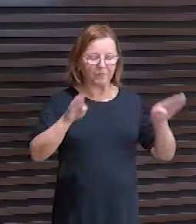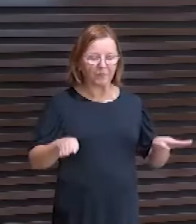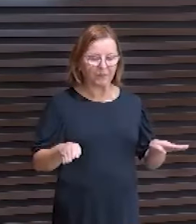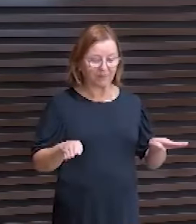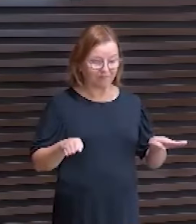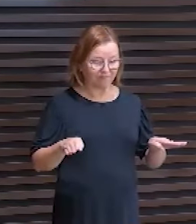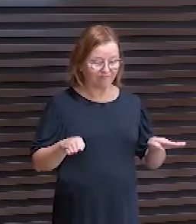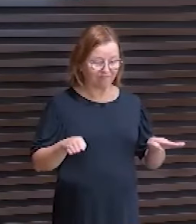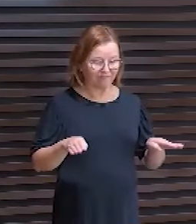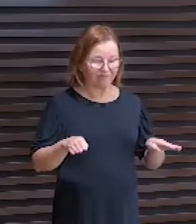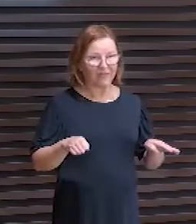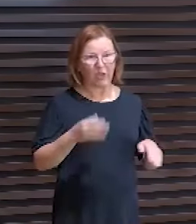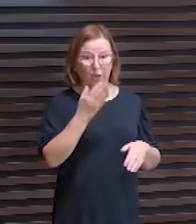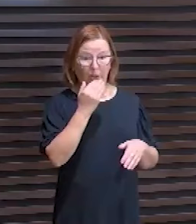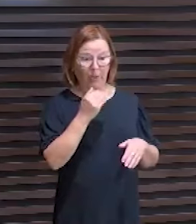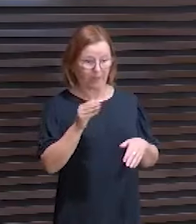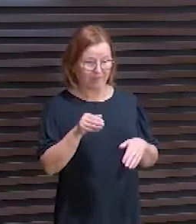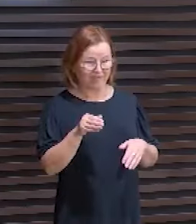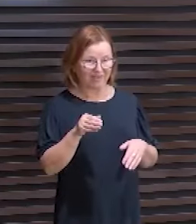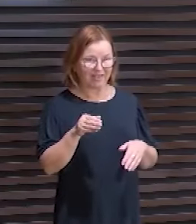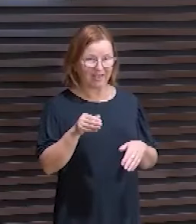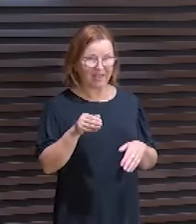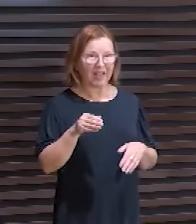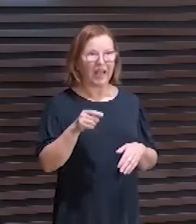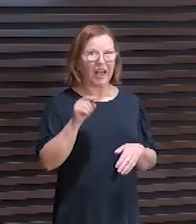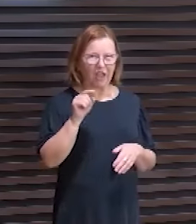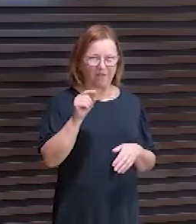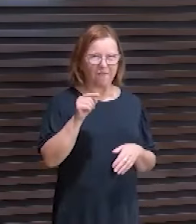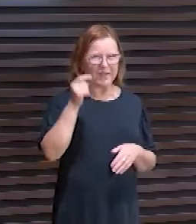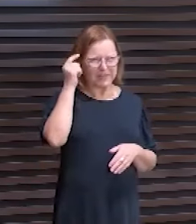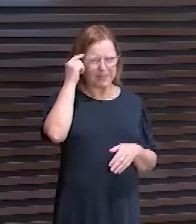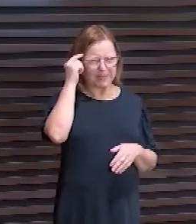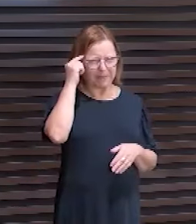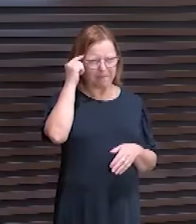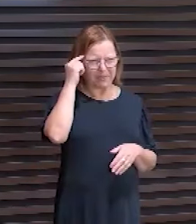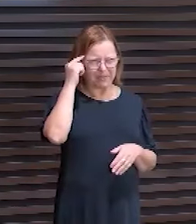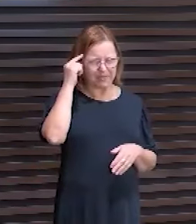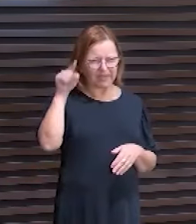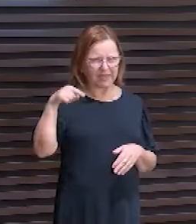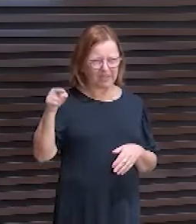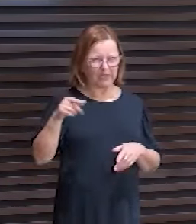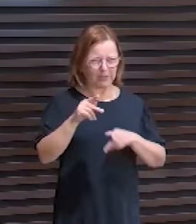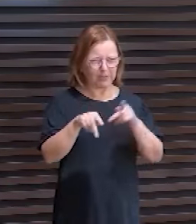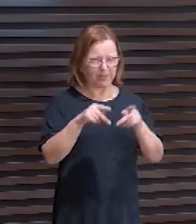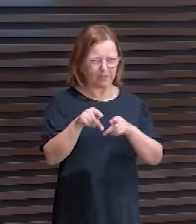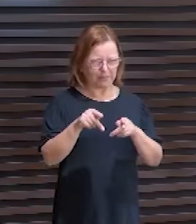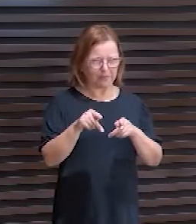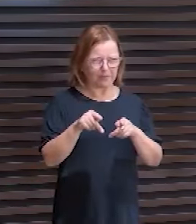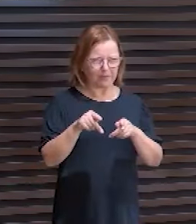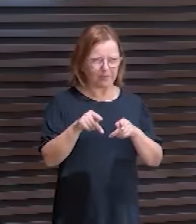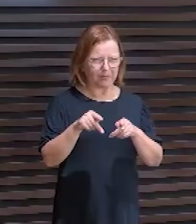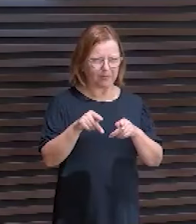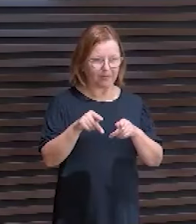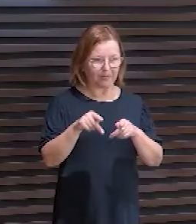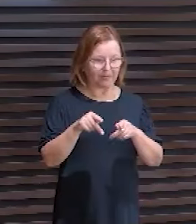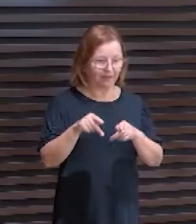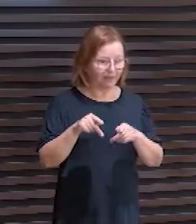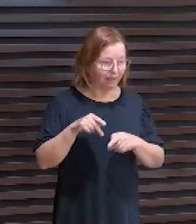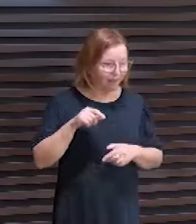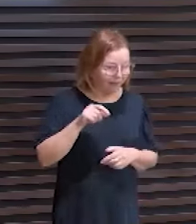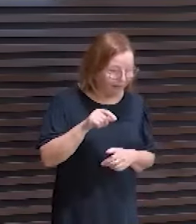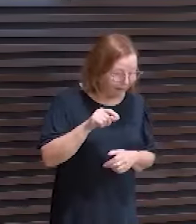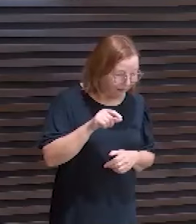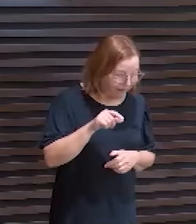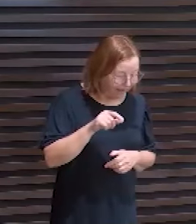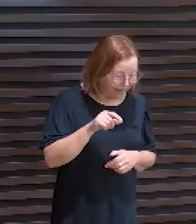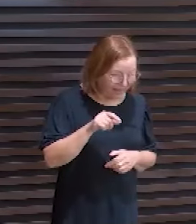você pensa que tem mais pessoas para se servirem você pega logo o maior bife Você serve o teu